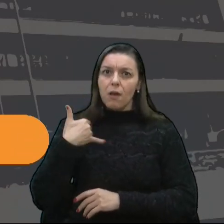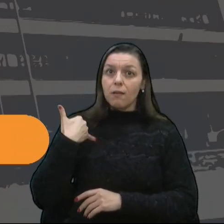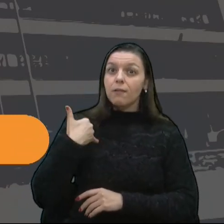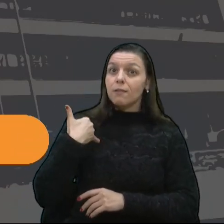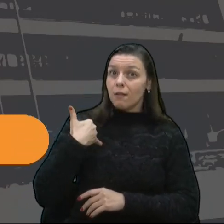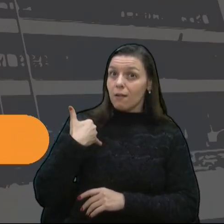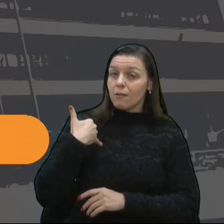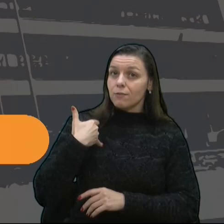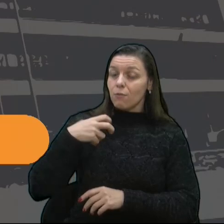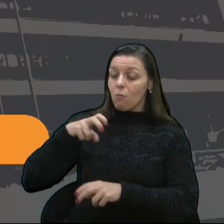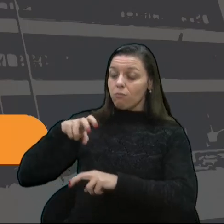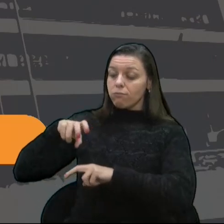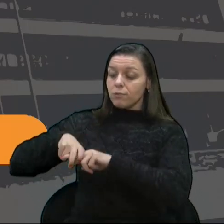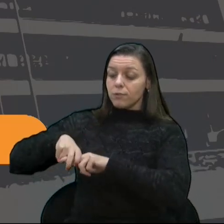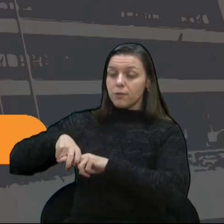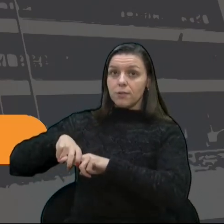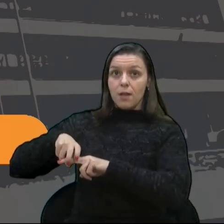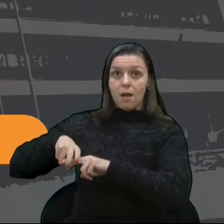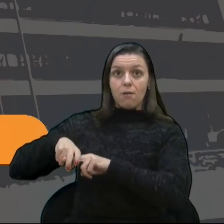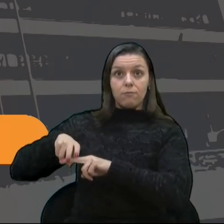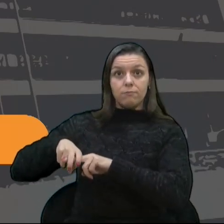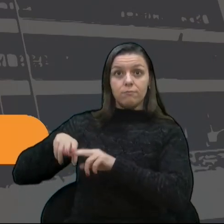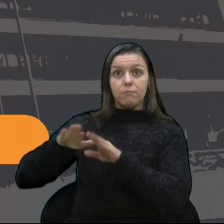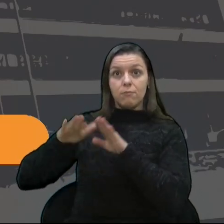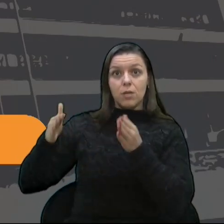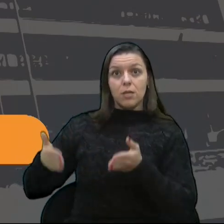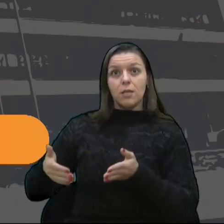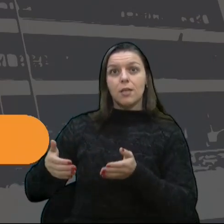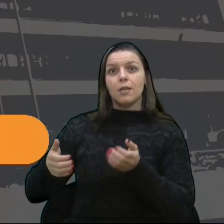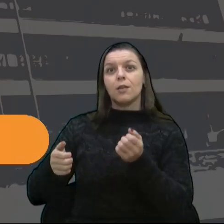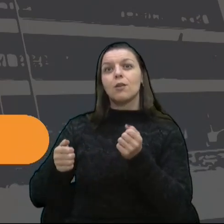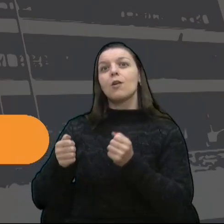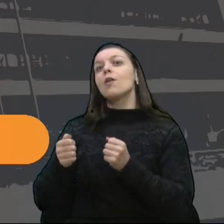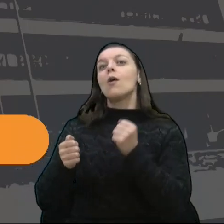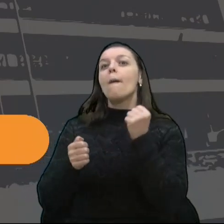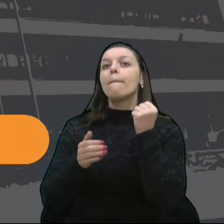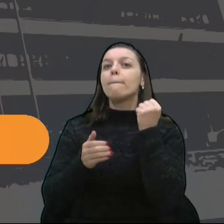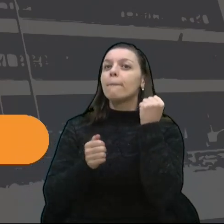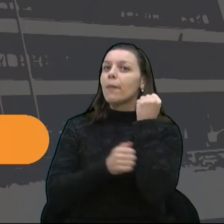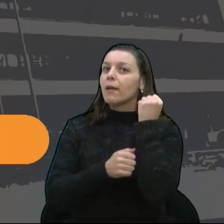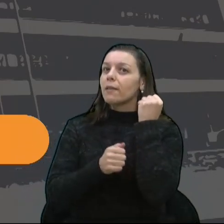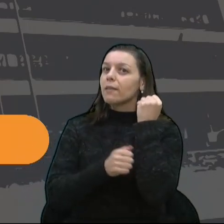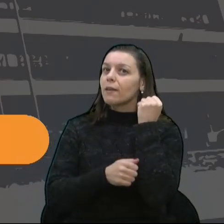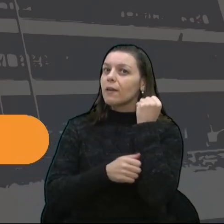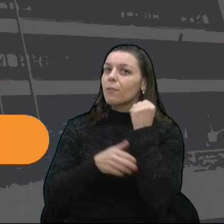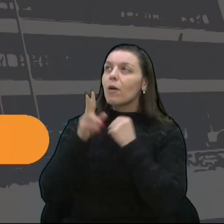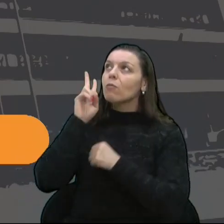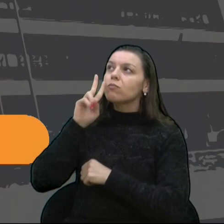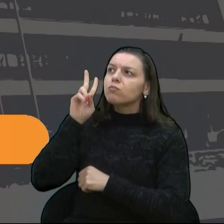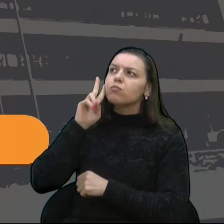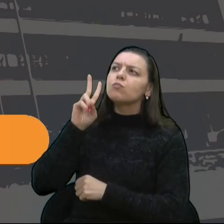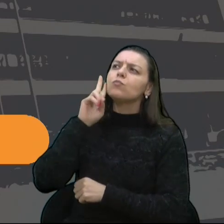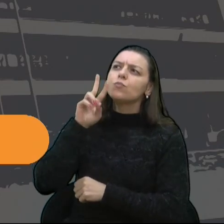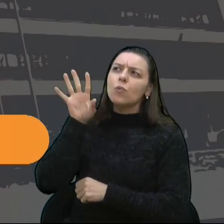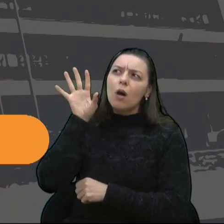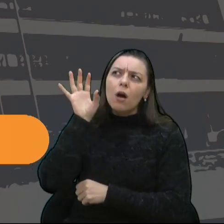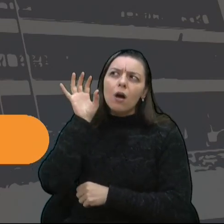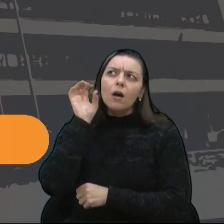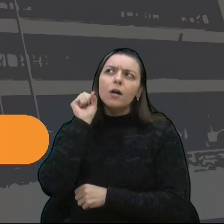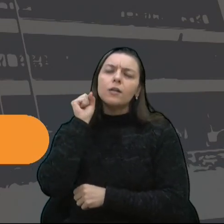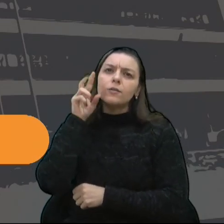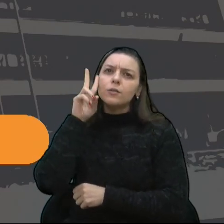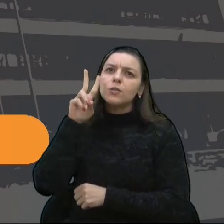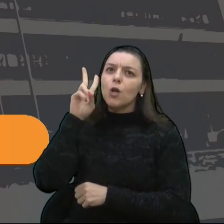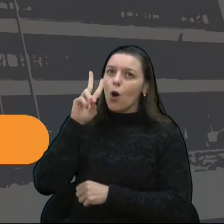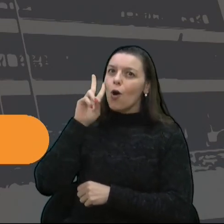na rua, um banquinho de madeira junto com pessoa idosa para ficar ouvindo histórias. Então acho que parte